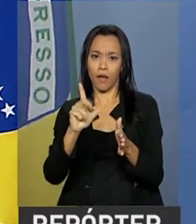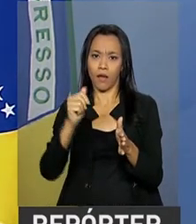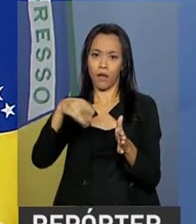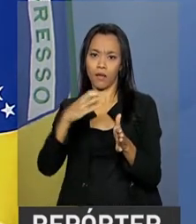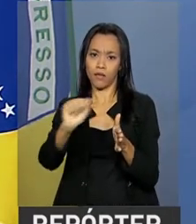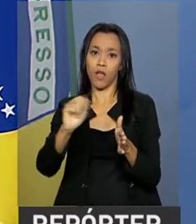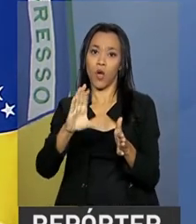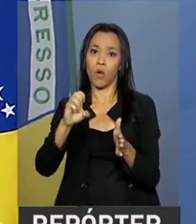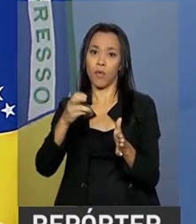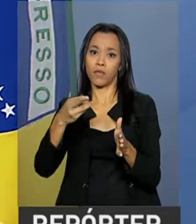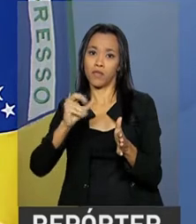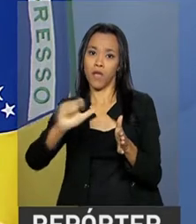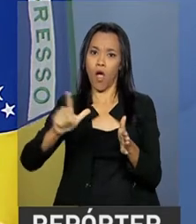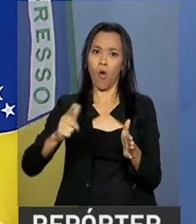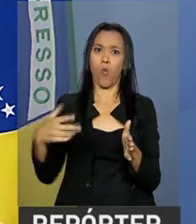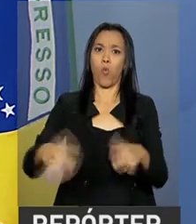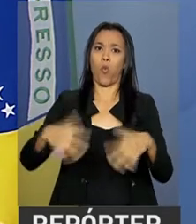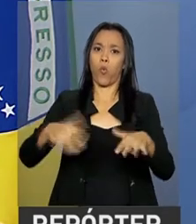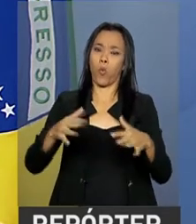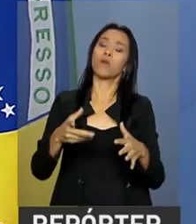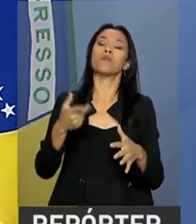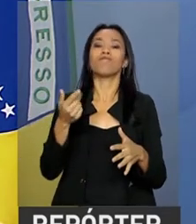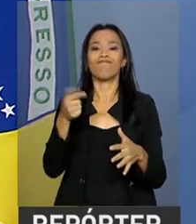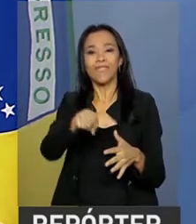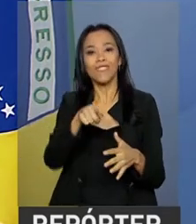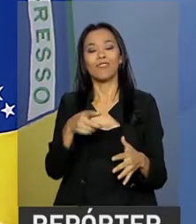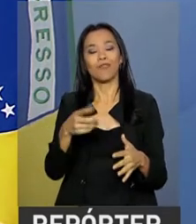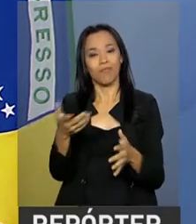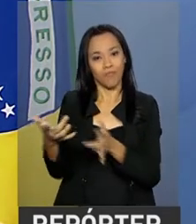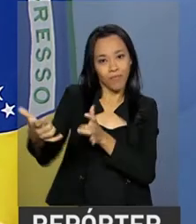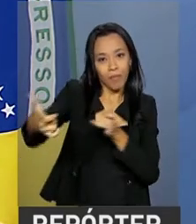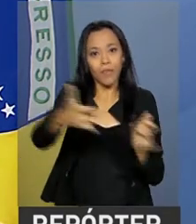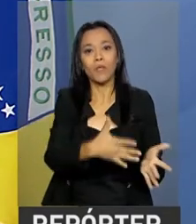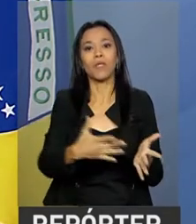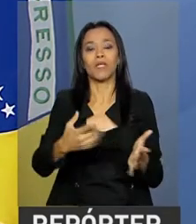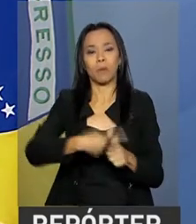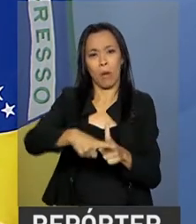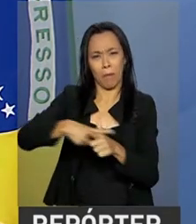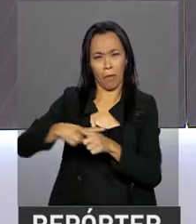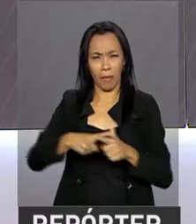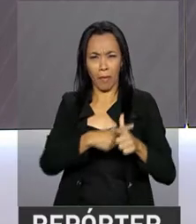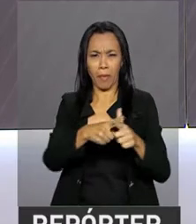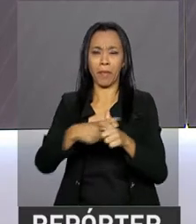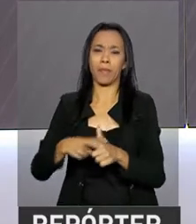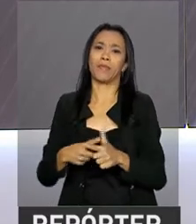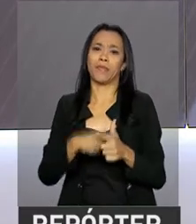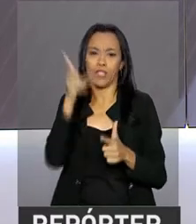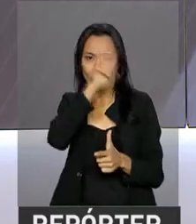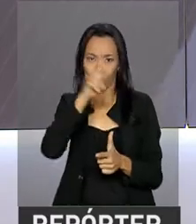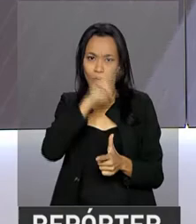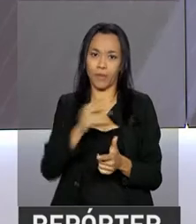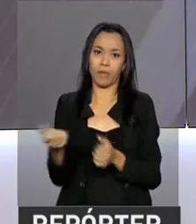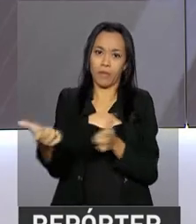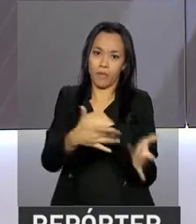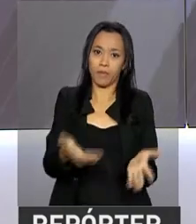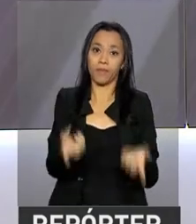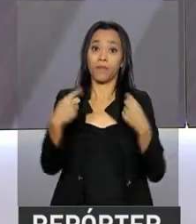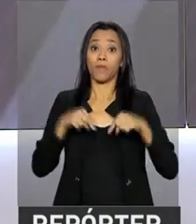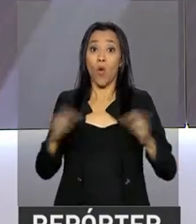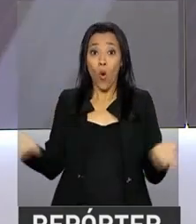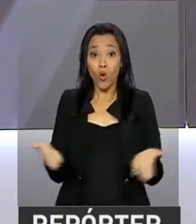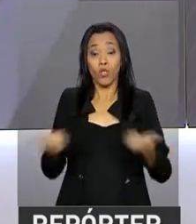avançou em sua travessia para sair da maior crise econômica de nossa história começa hoje em todo o país a operação